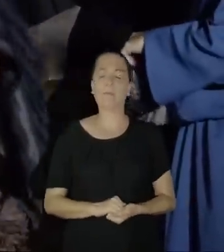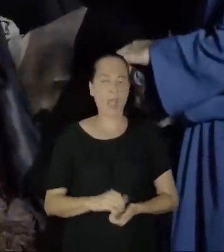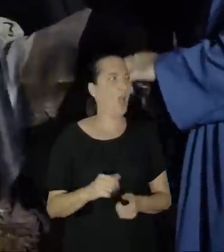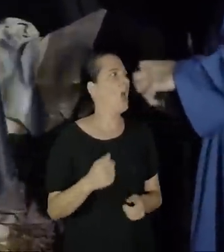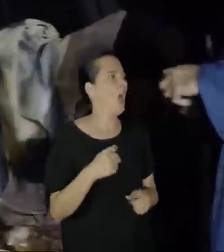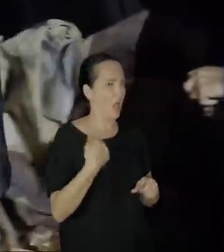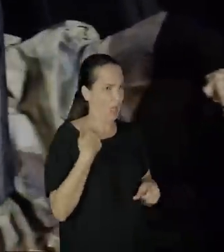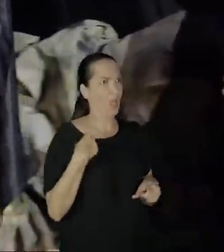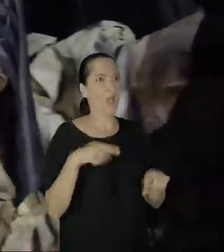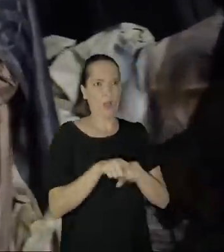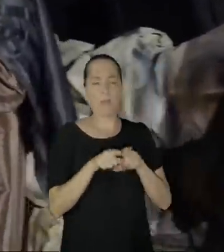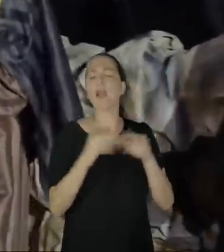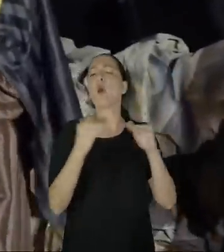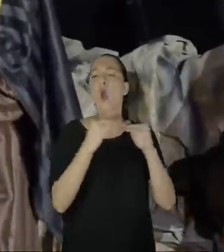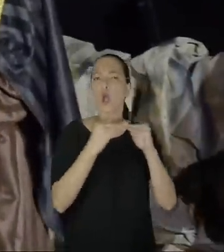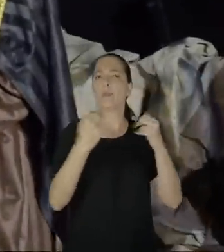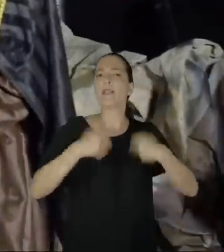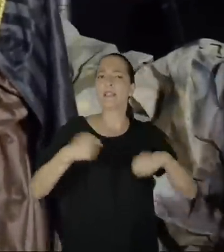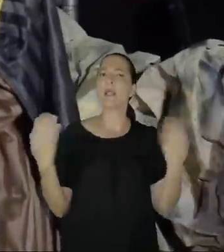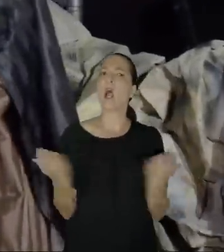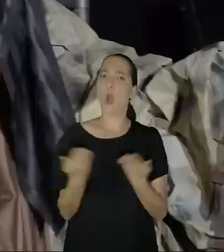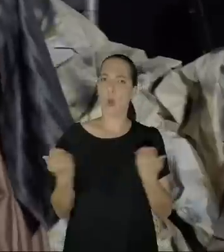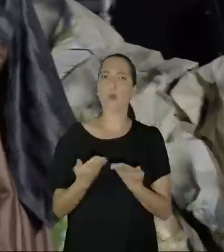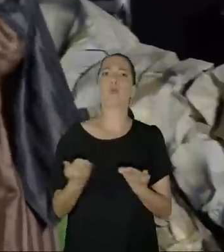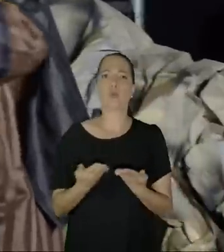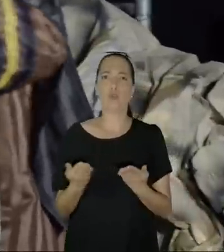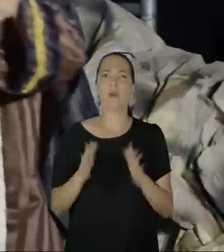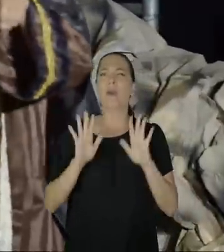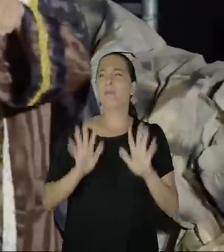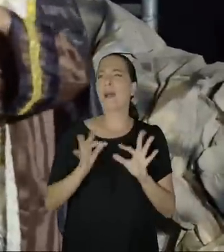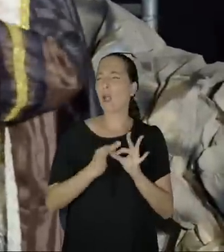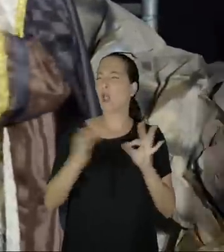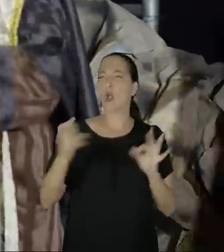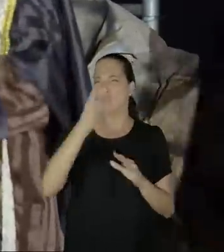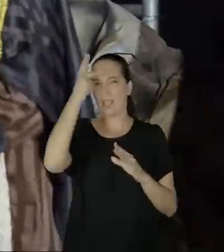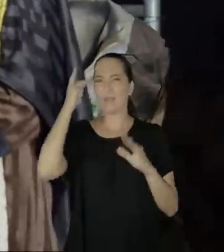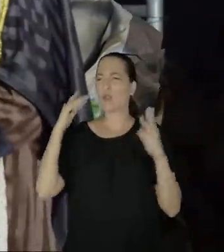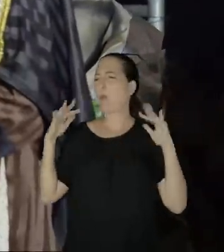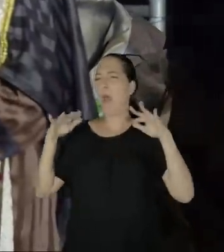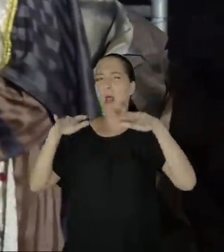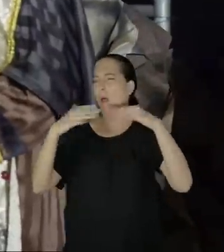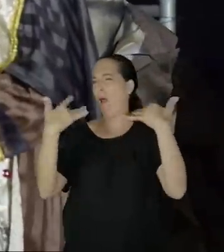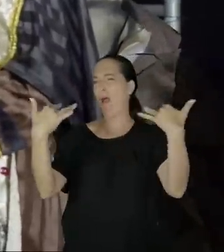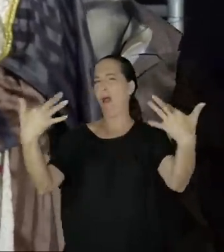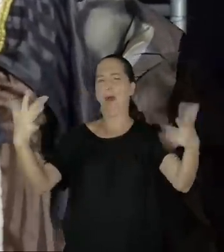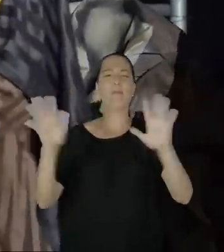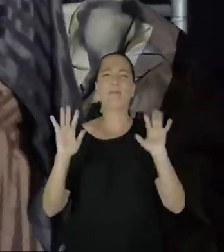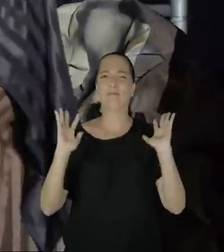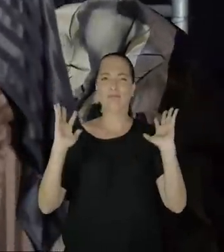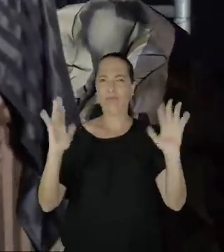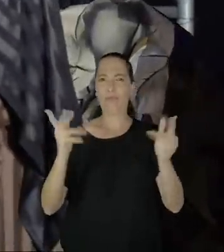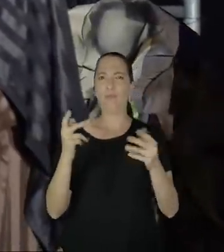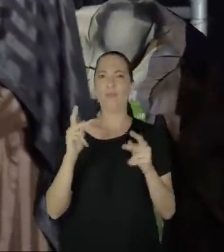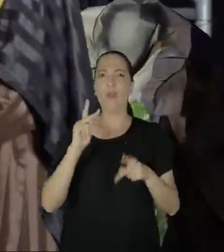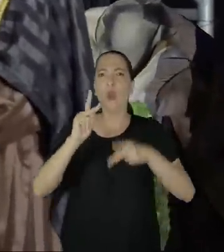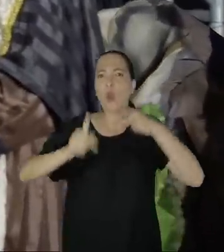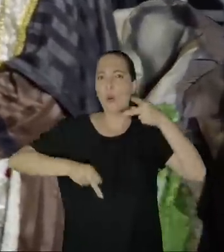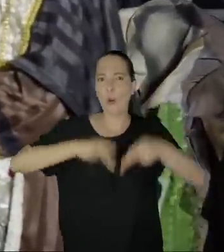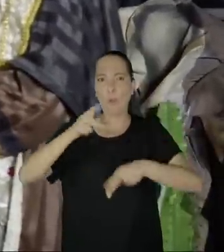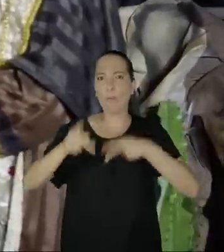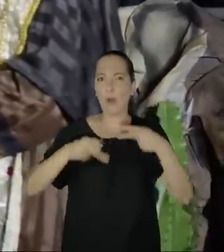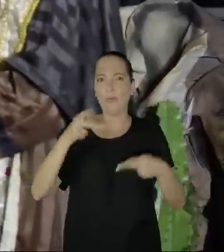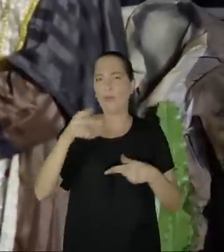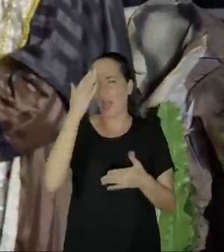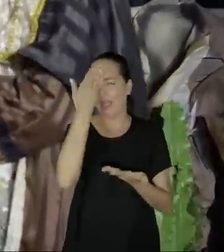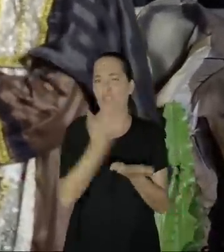Concordo. Tem que ser esta noite, longe da multidão. O povo está dando muito crédito a